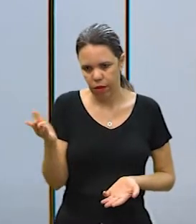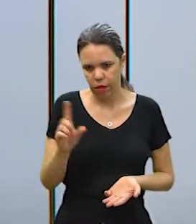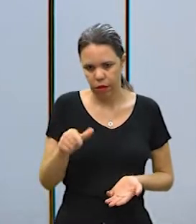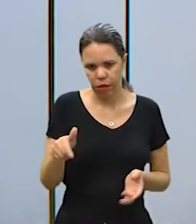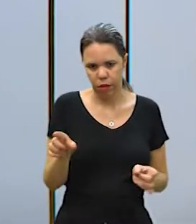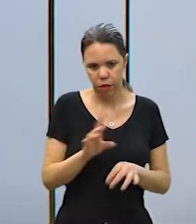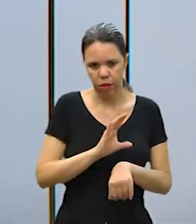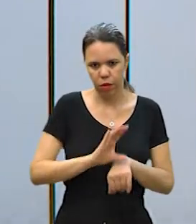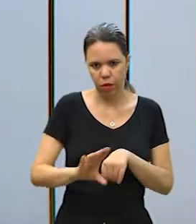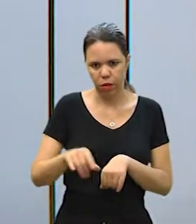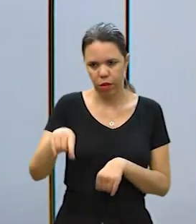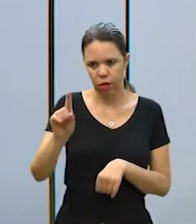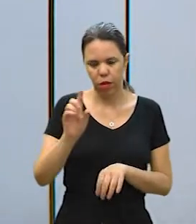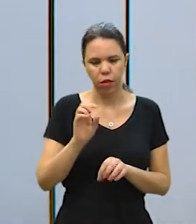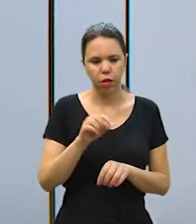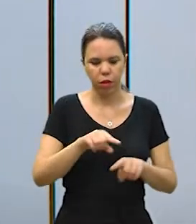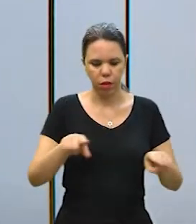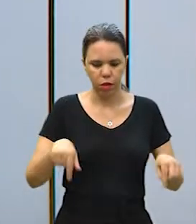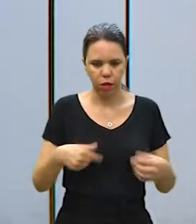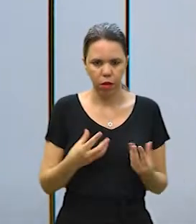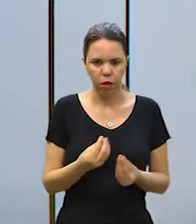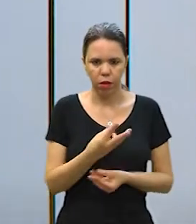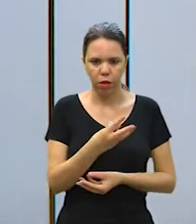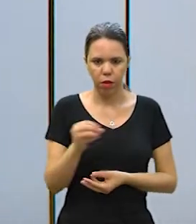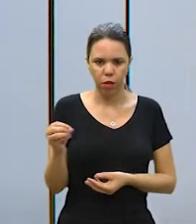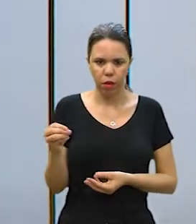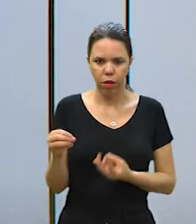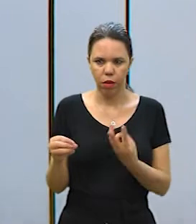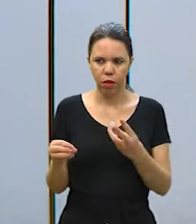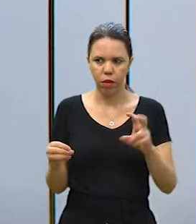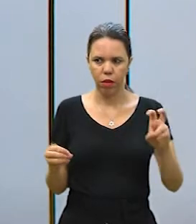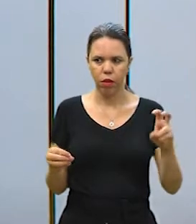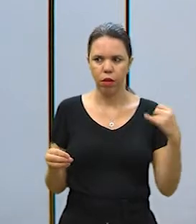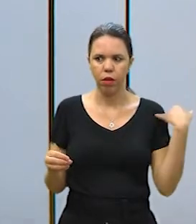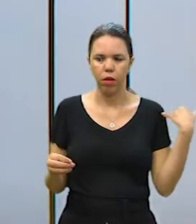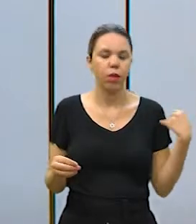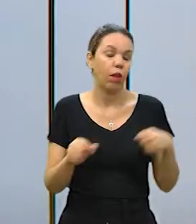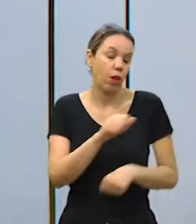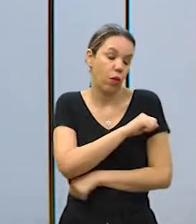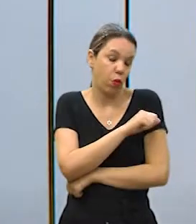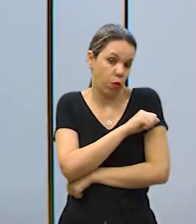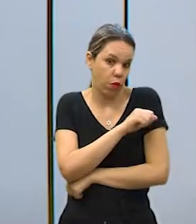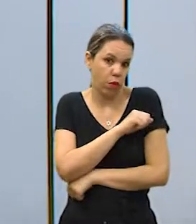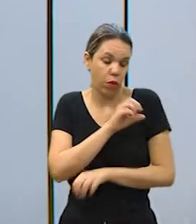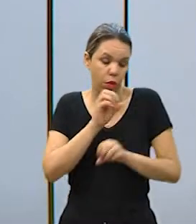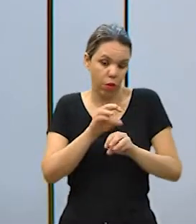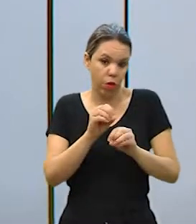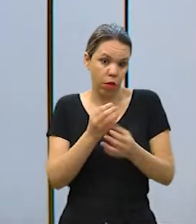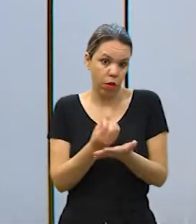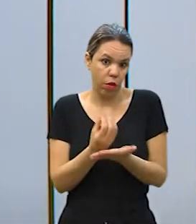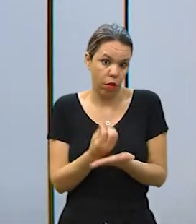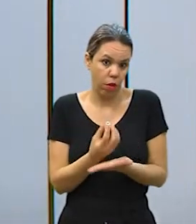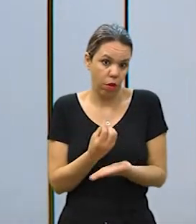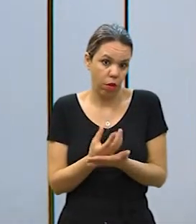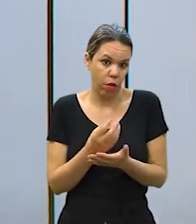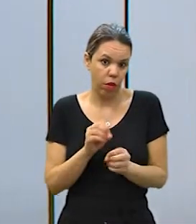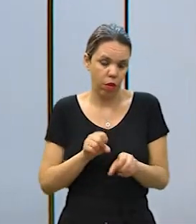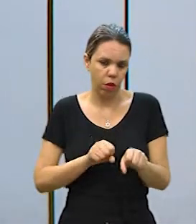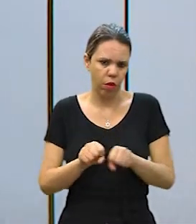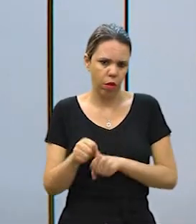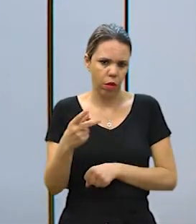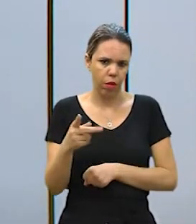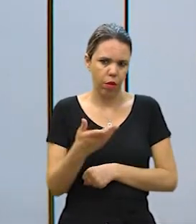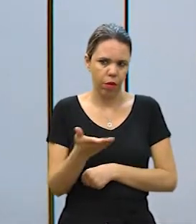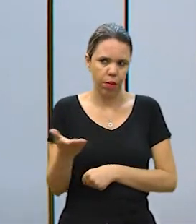logo após aquele curso elas iriam pegar uma classe com 30, 35 alunos para serem alfabetizados, educados e formados